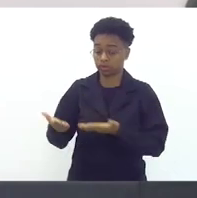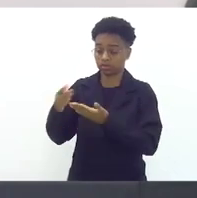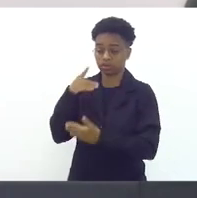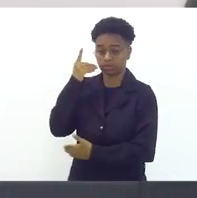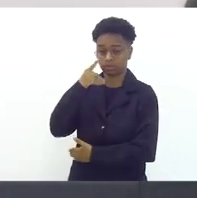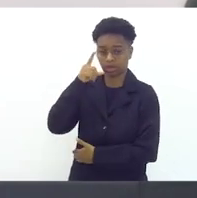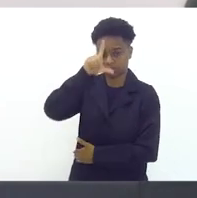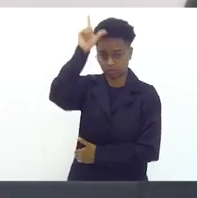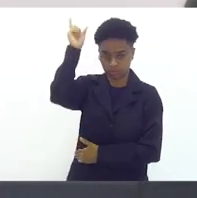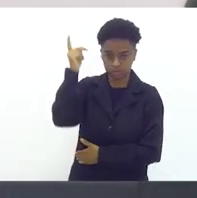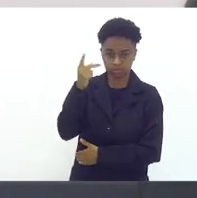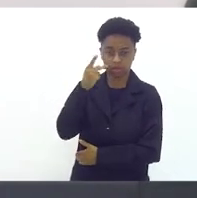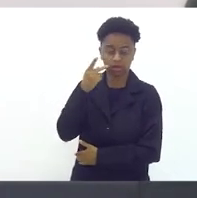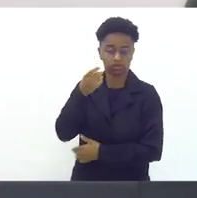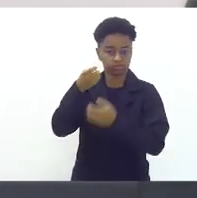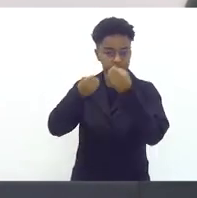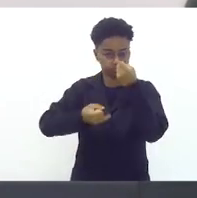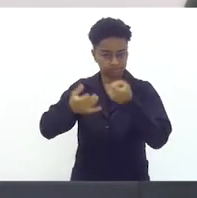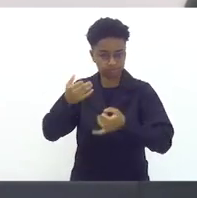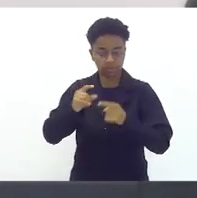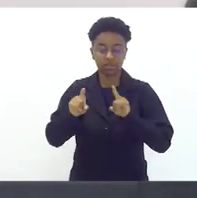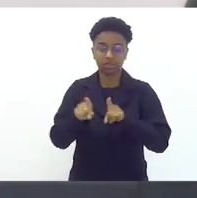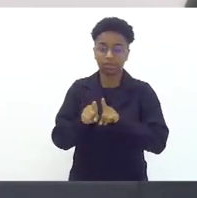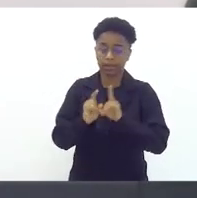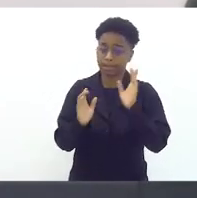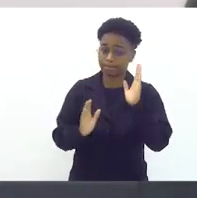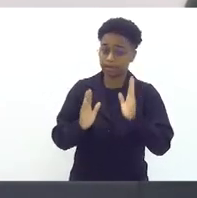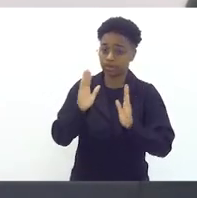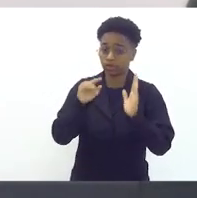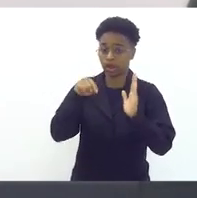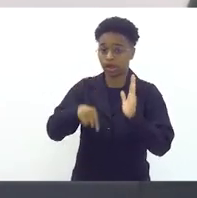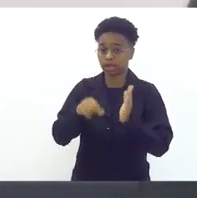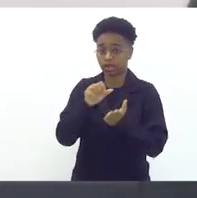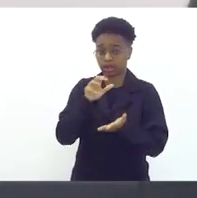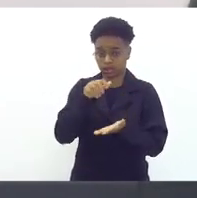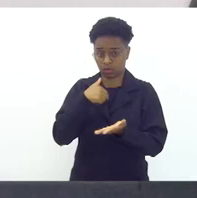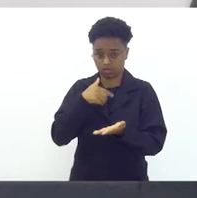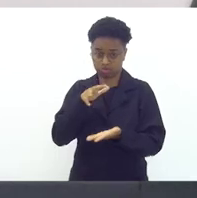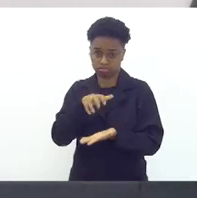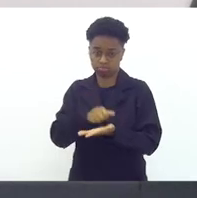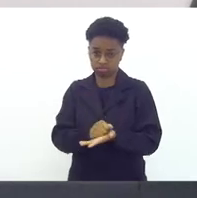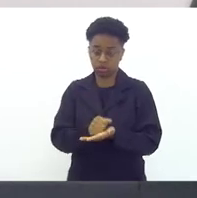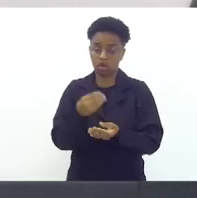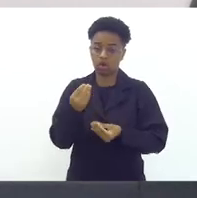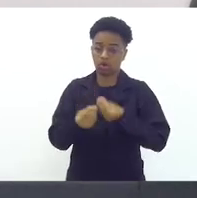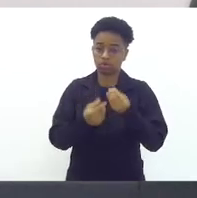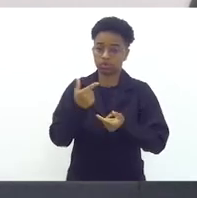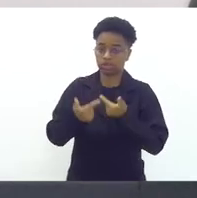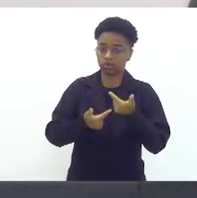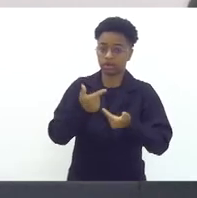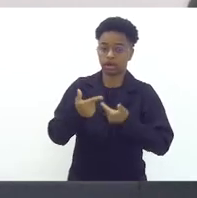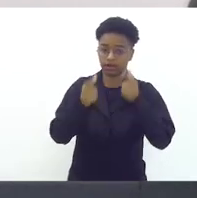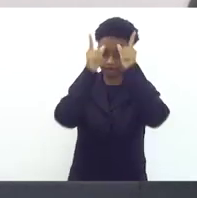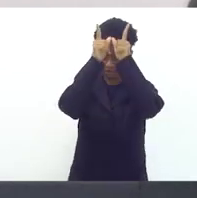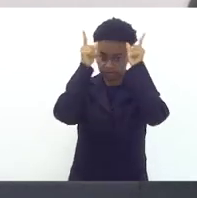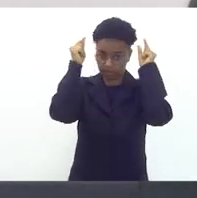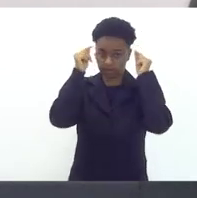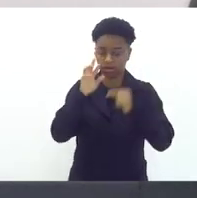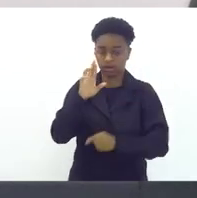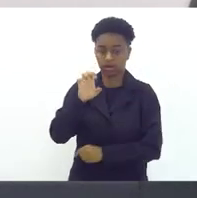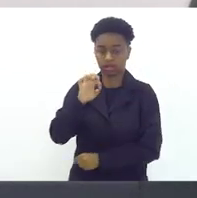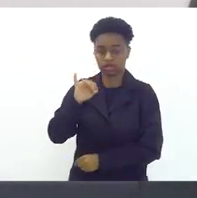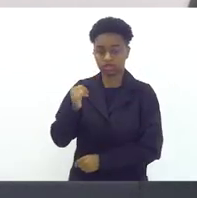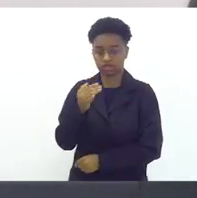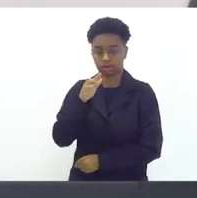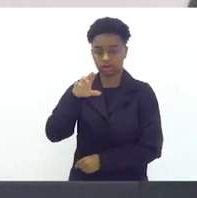Paulo, foi um momento em que essa casa, quero registrar aqui o trabalho da deputada enfermeira Rejane, quero registrar